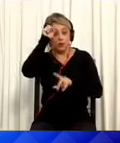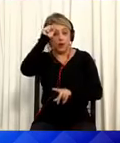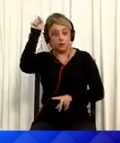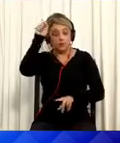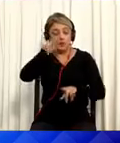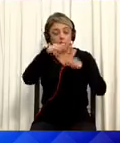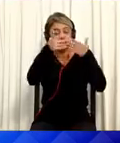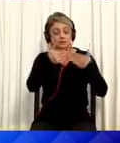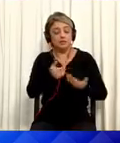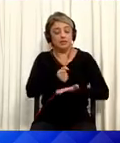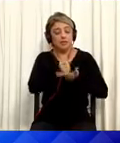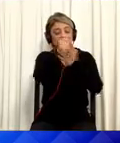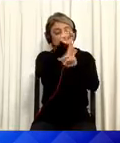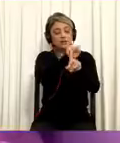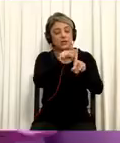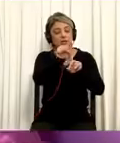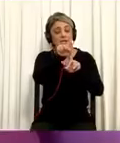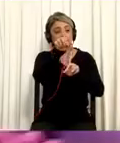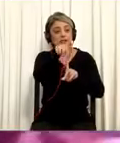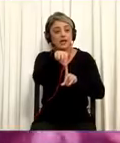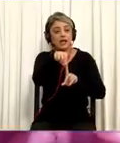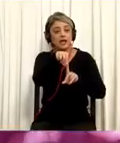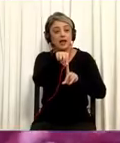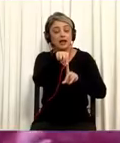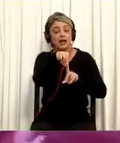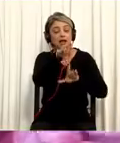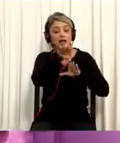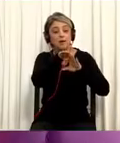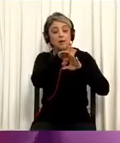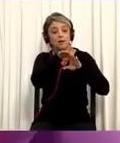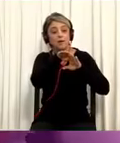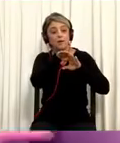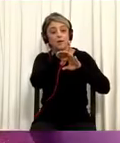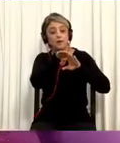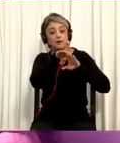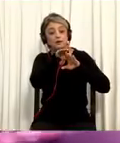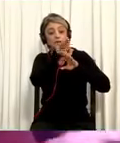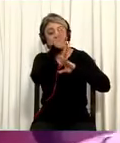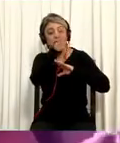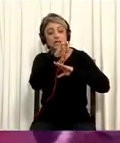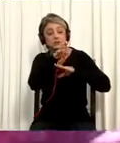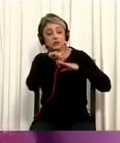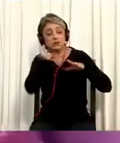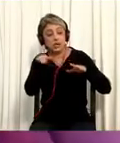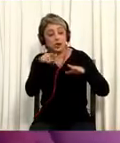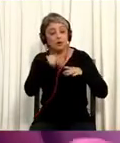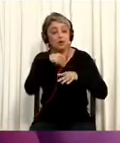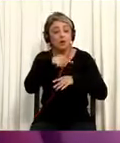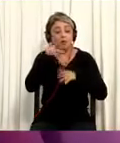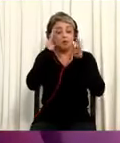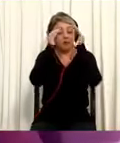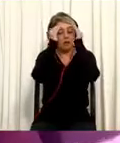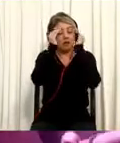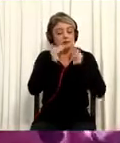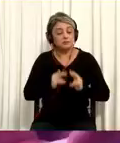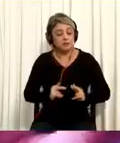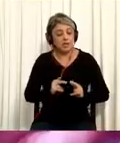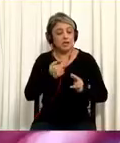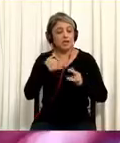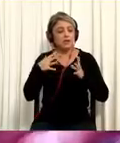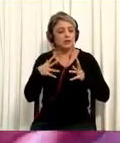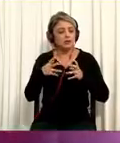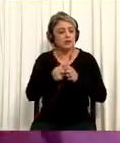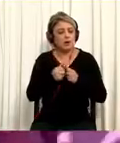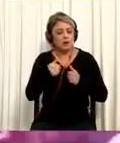que a solidariedade ela é horizontal, ela é um respeito mútuo. Quando nós percebemos que